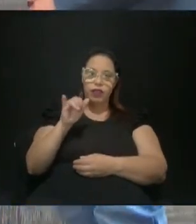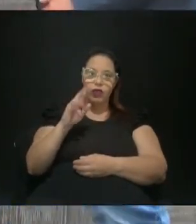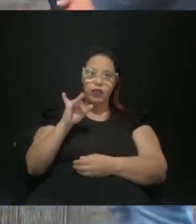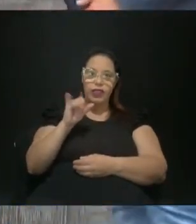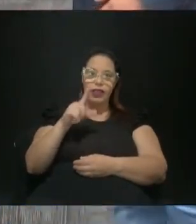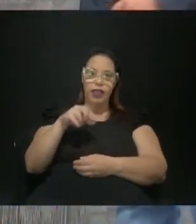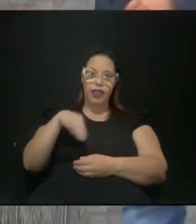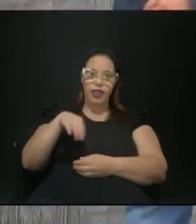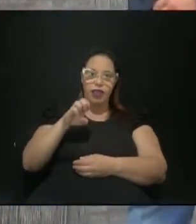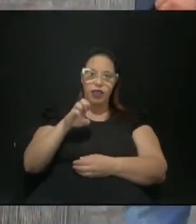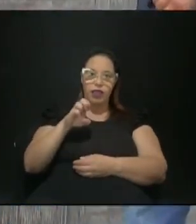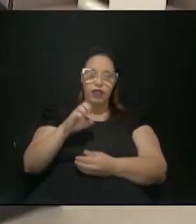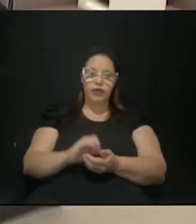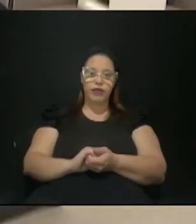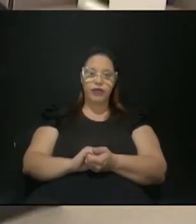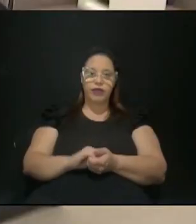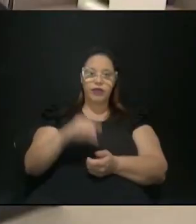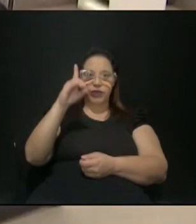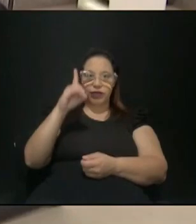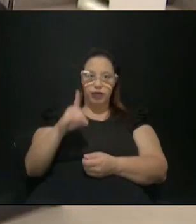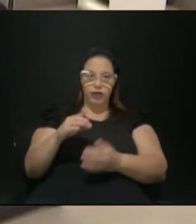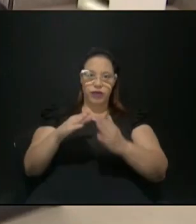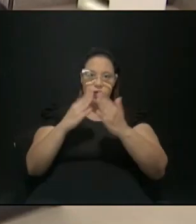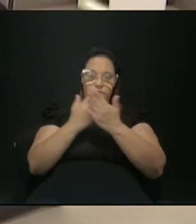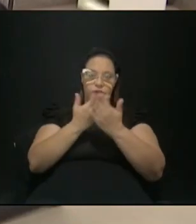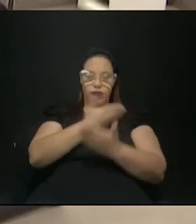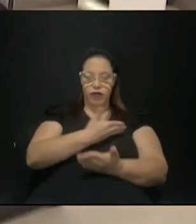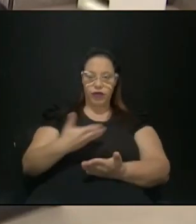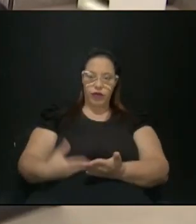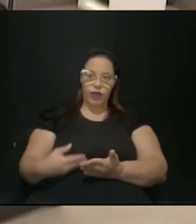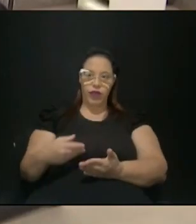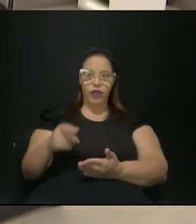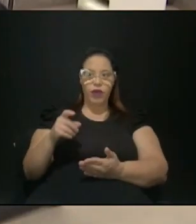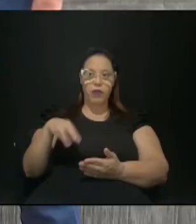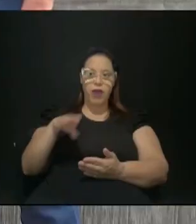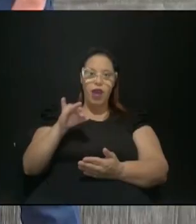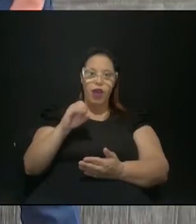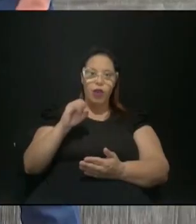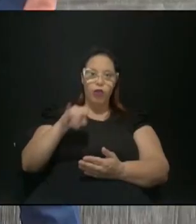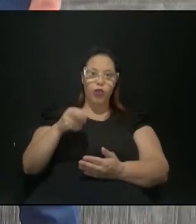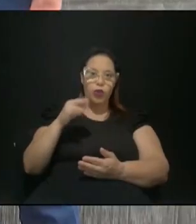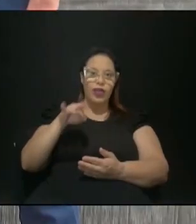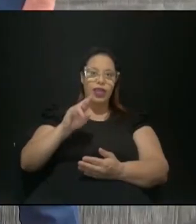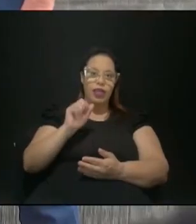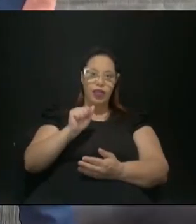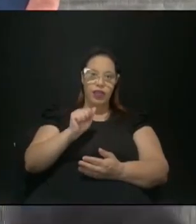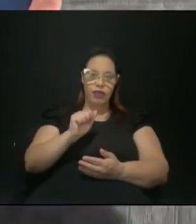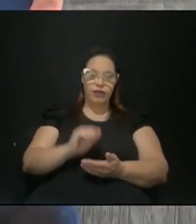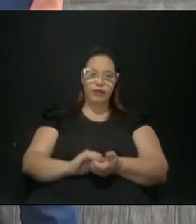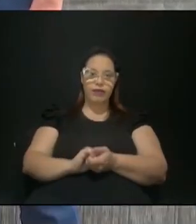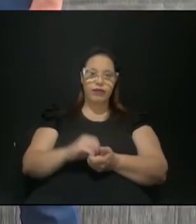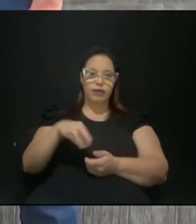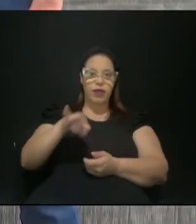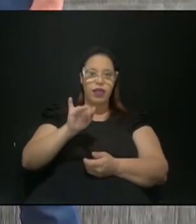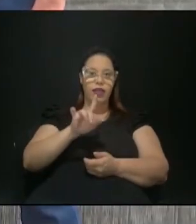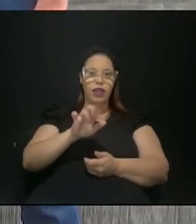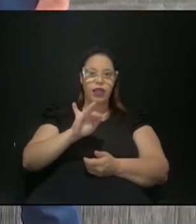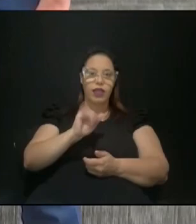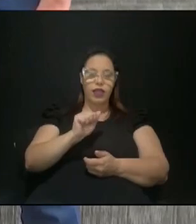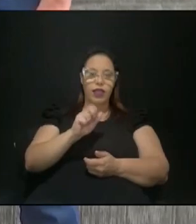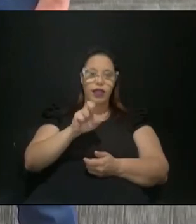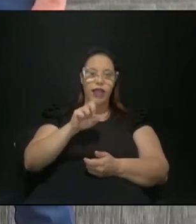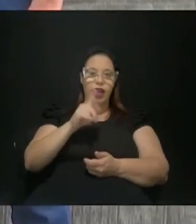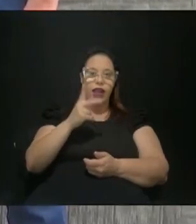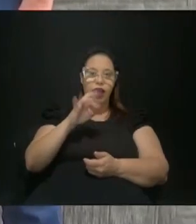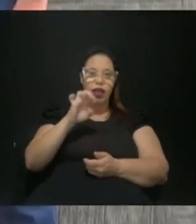Silva, diretora na Escola Estadual professor Mário Junqueira da Silva. Maria Helena Gomes Domingues, diretora